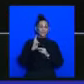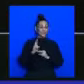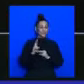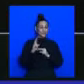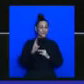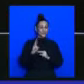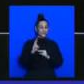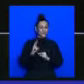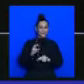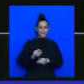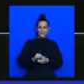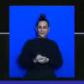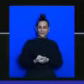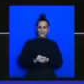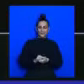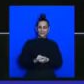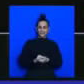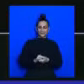torcida.